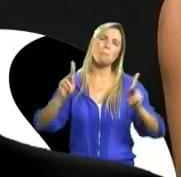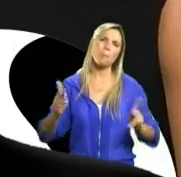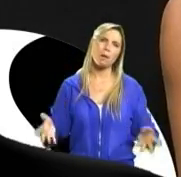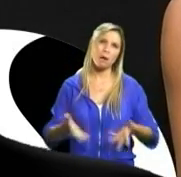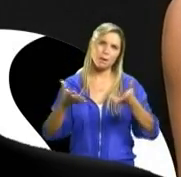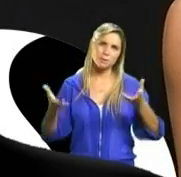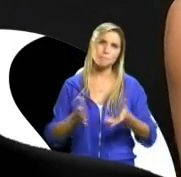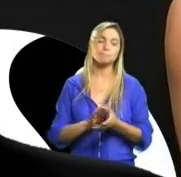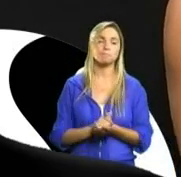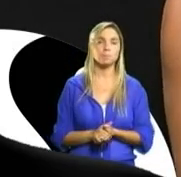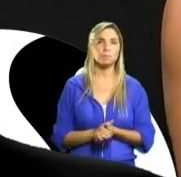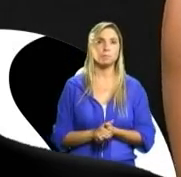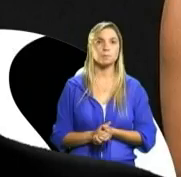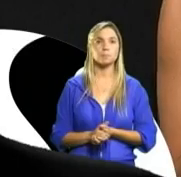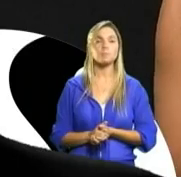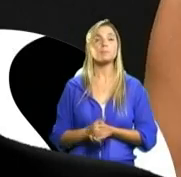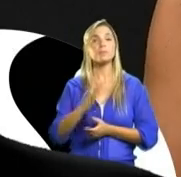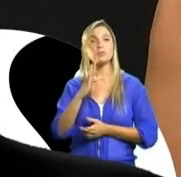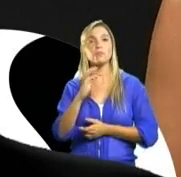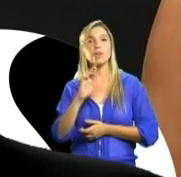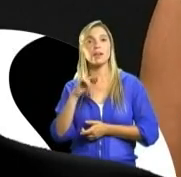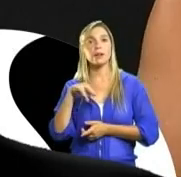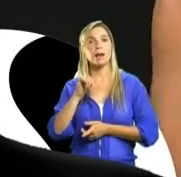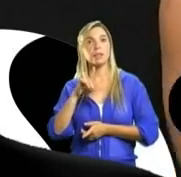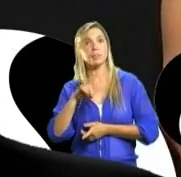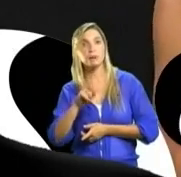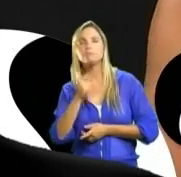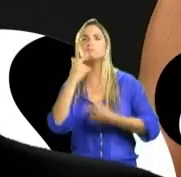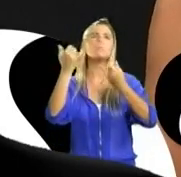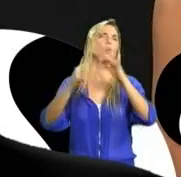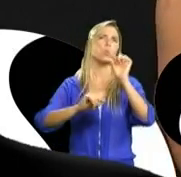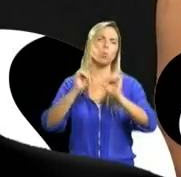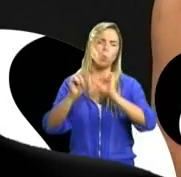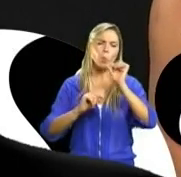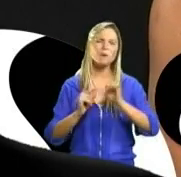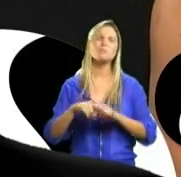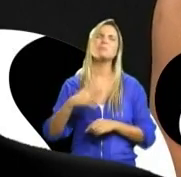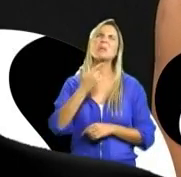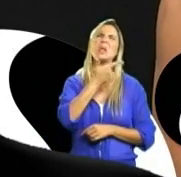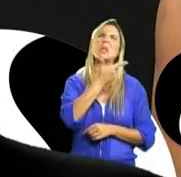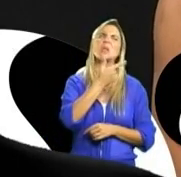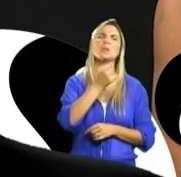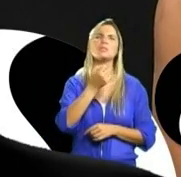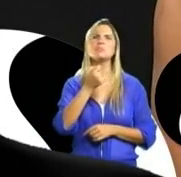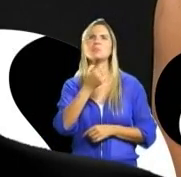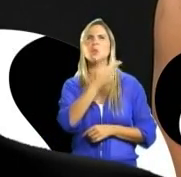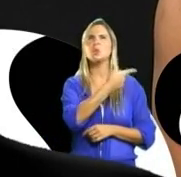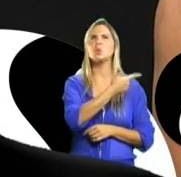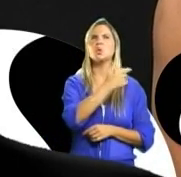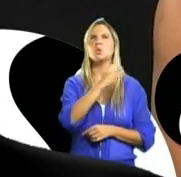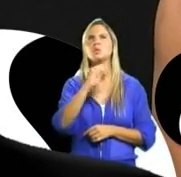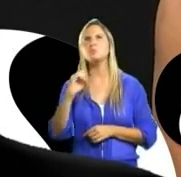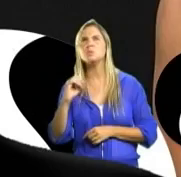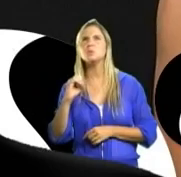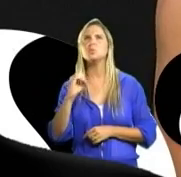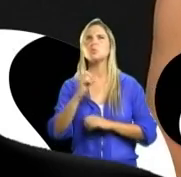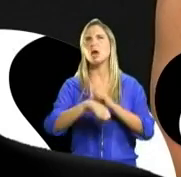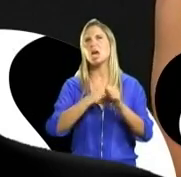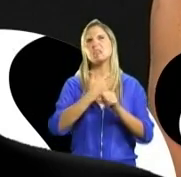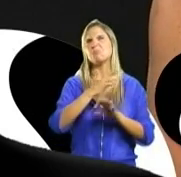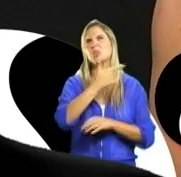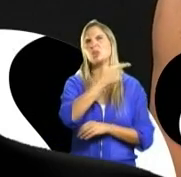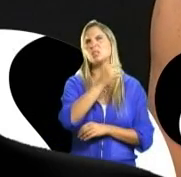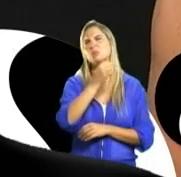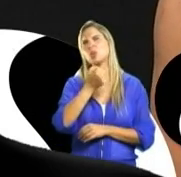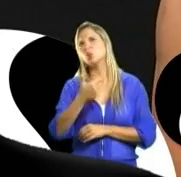O Ministério da Saúde, ele vem desde 2002, ele vem